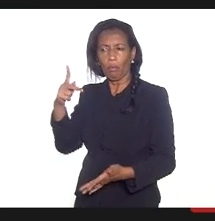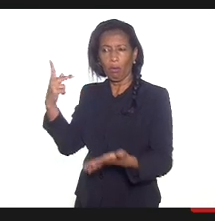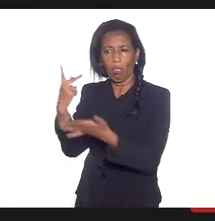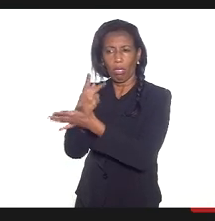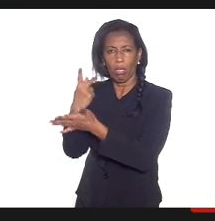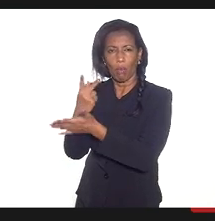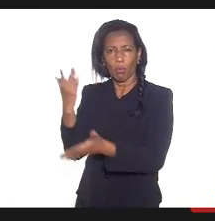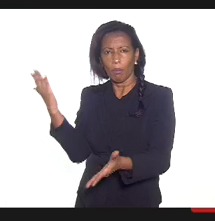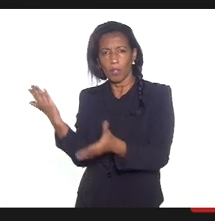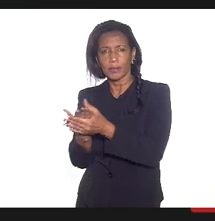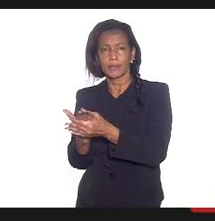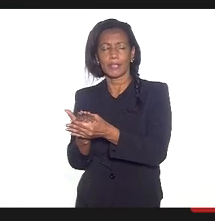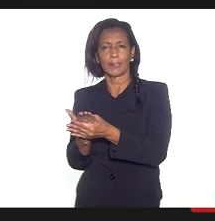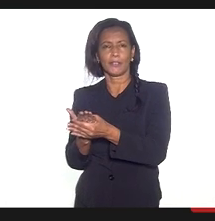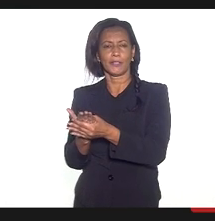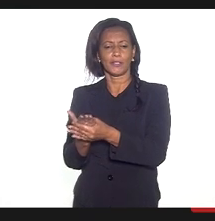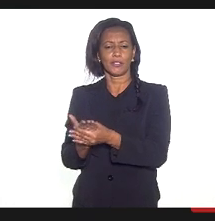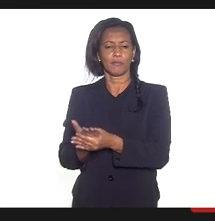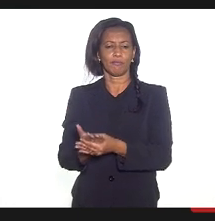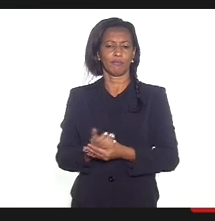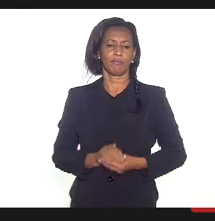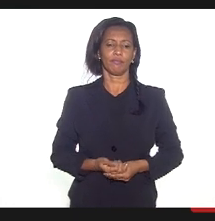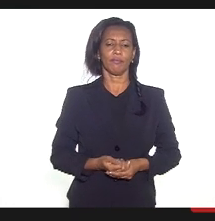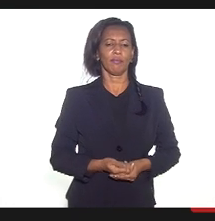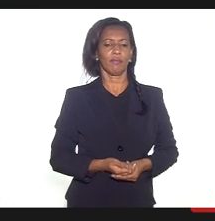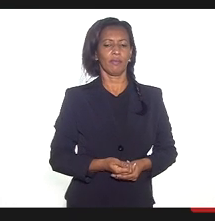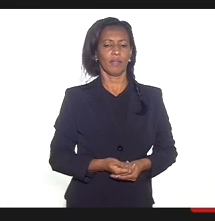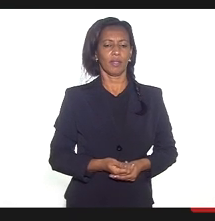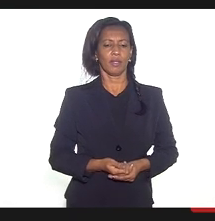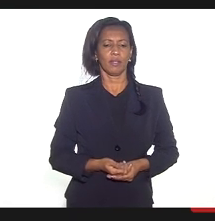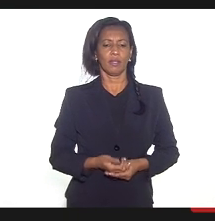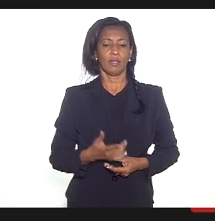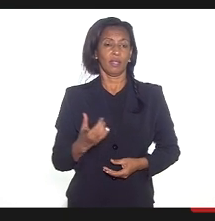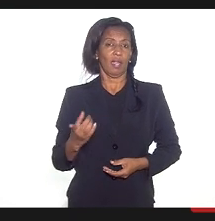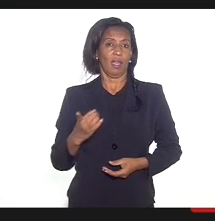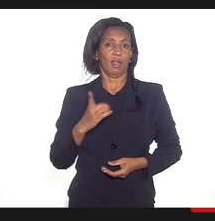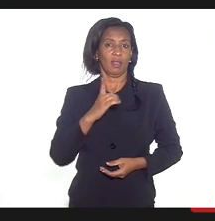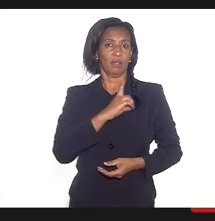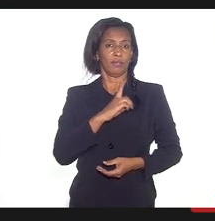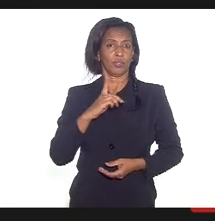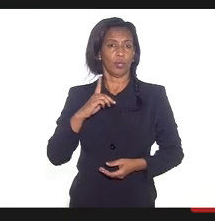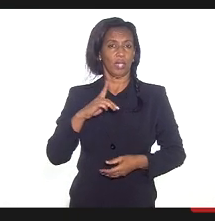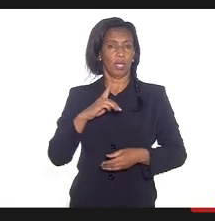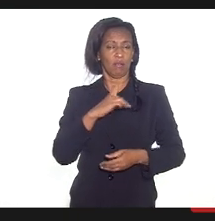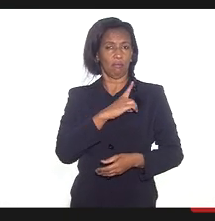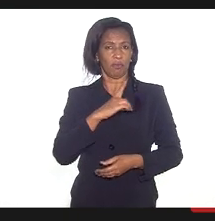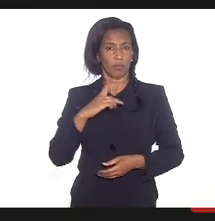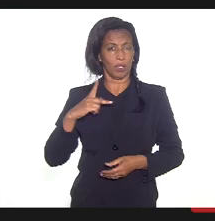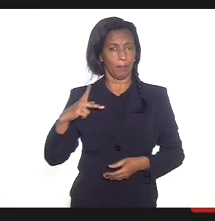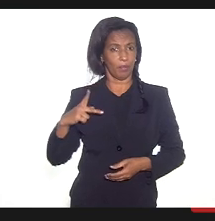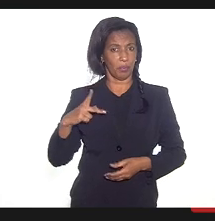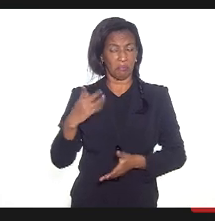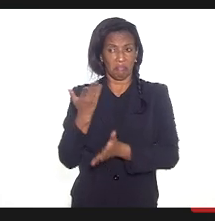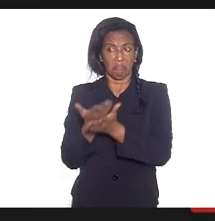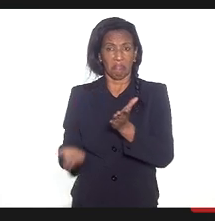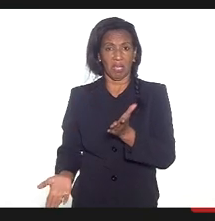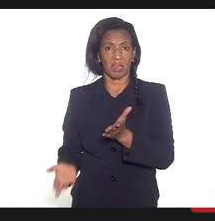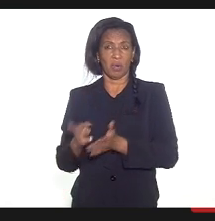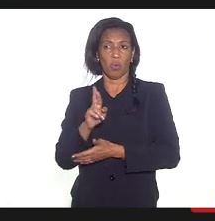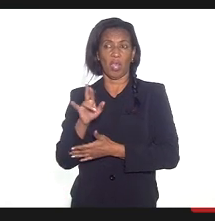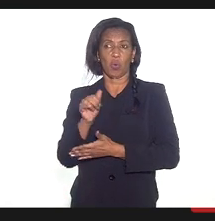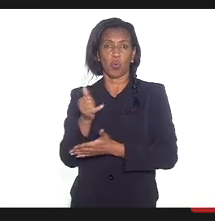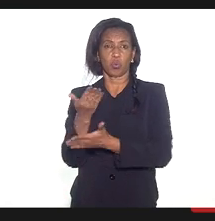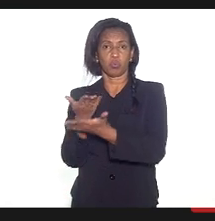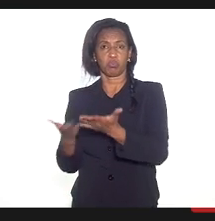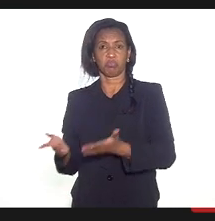do processo, né? E a defensoria não perdeu o prazo do recurso